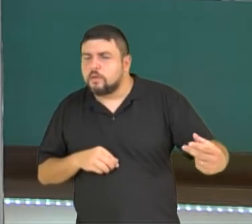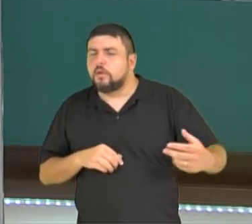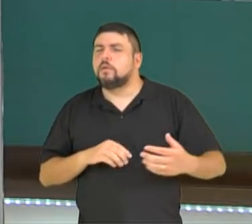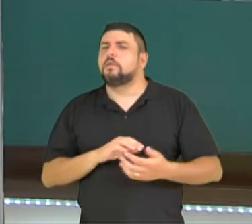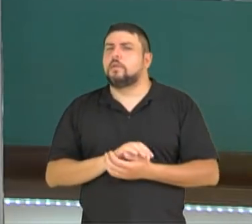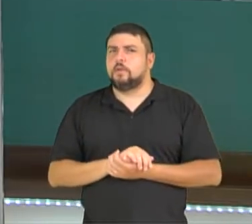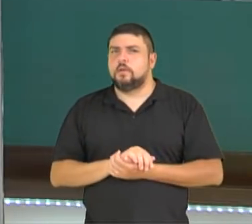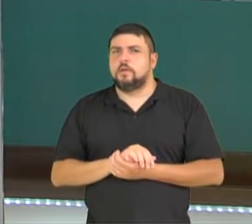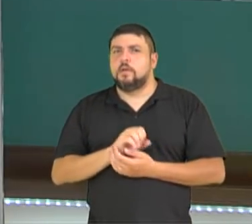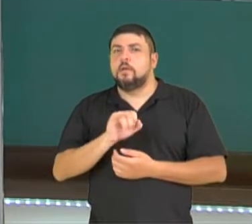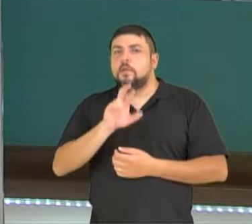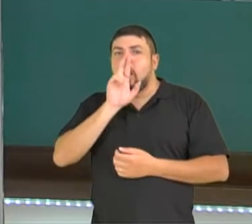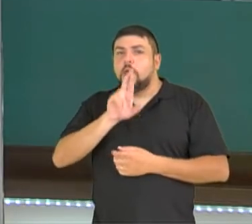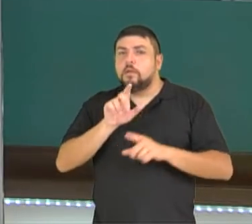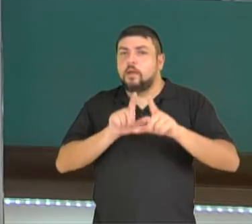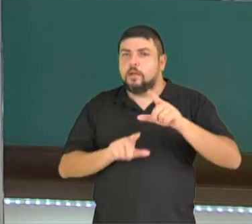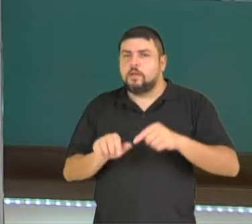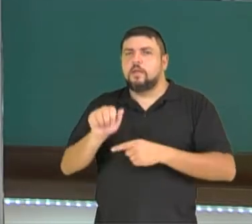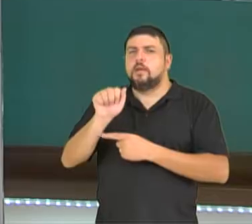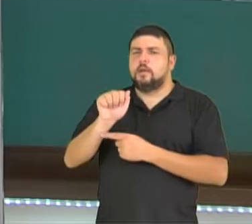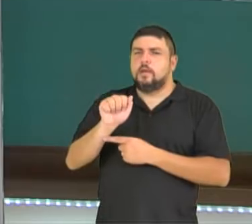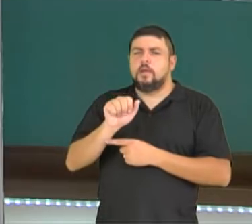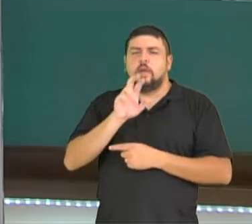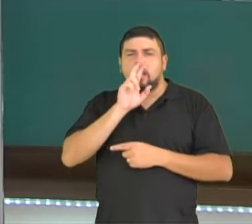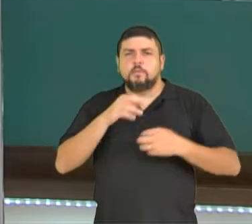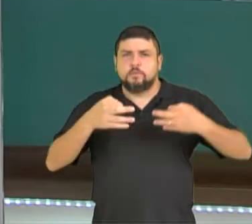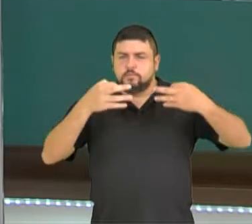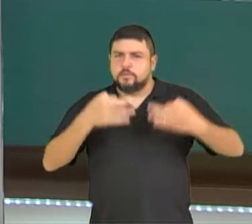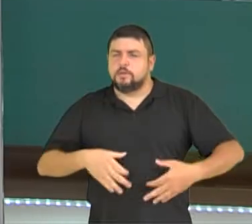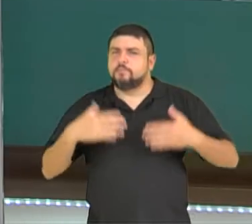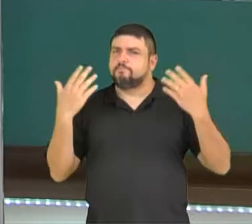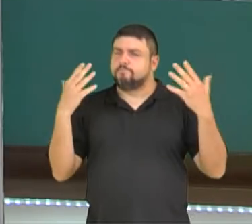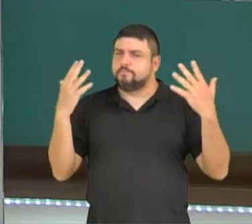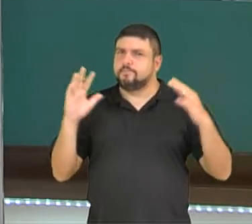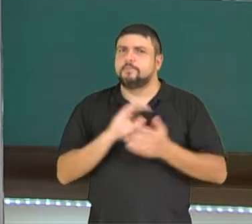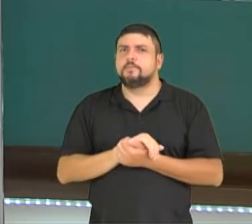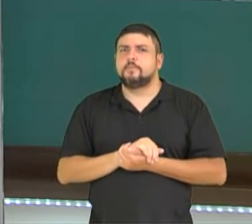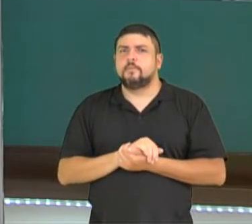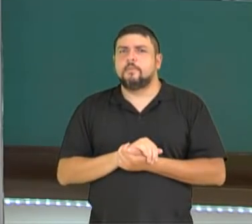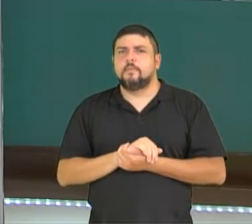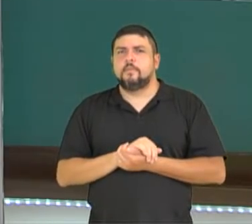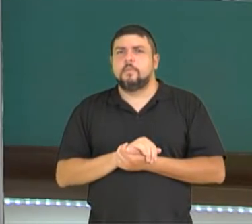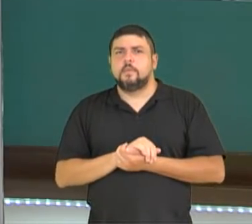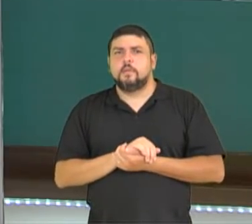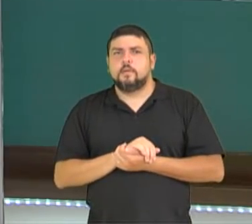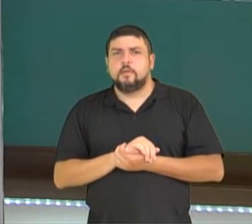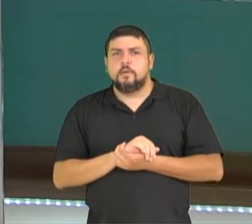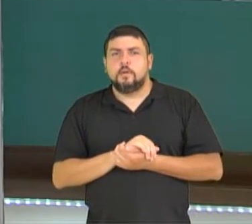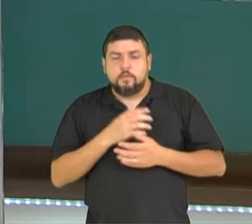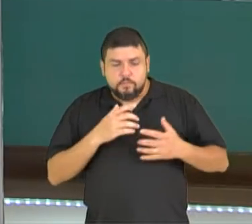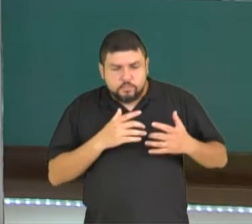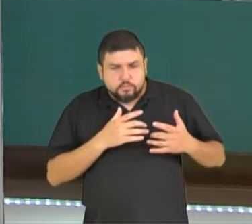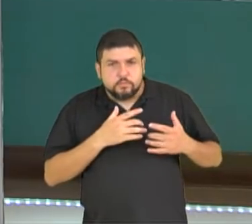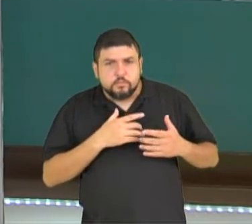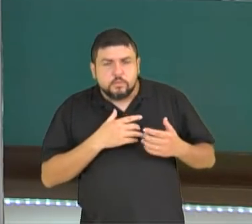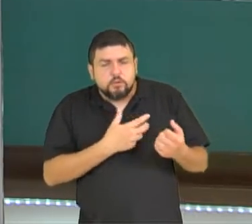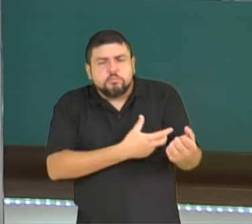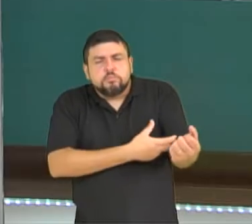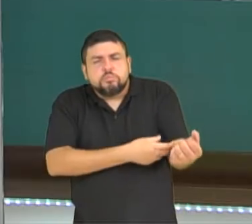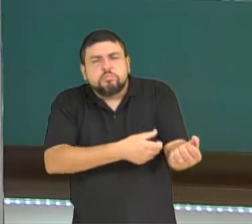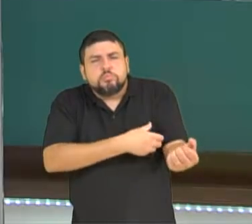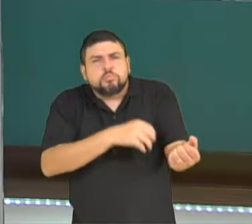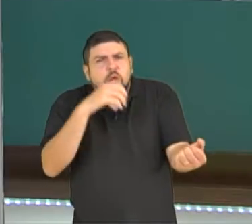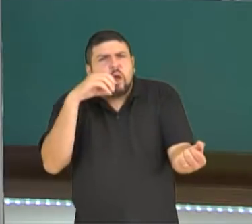aí, respondeu letra A, é a resposta correta, está de parabéns. O ato de doar, que é rápido, pode ser muito significativo para